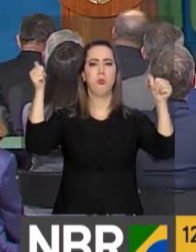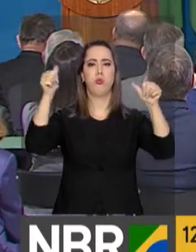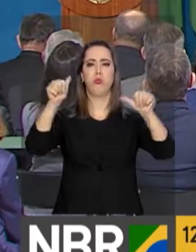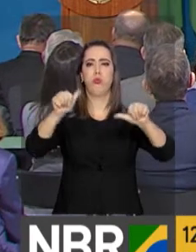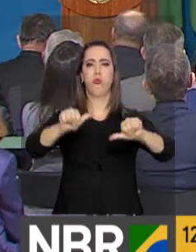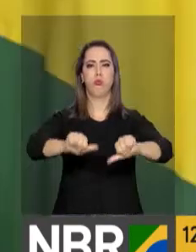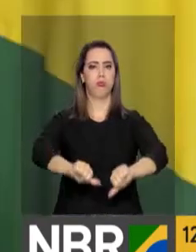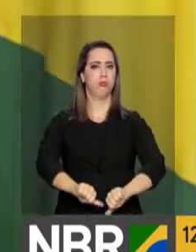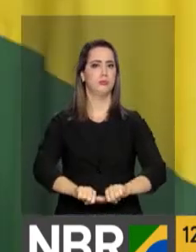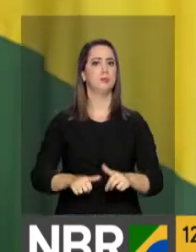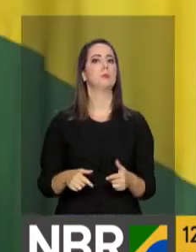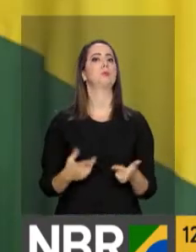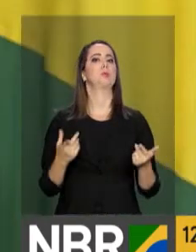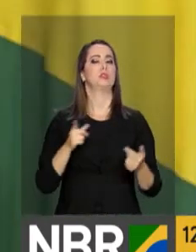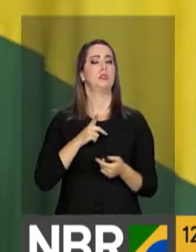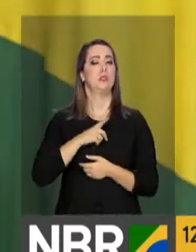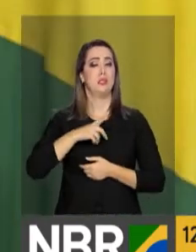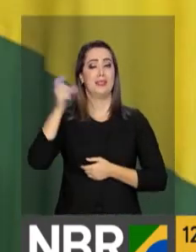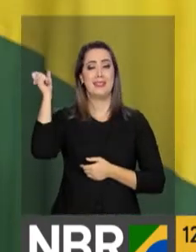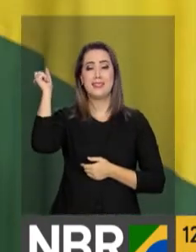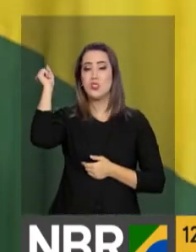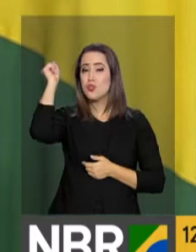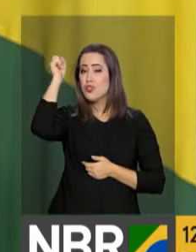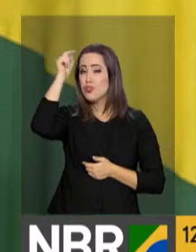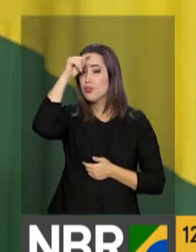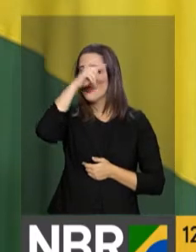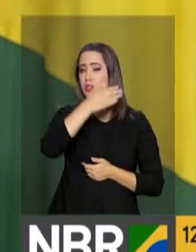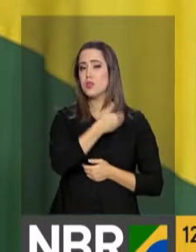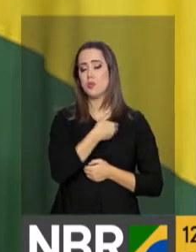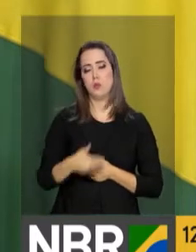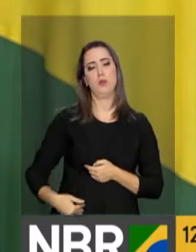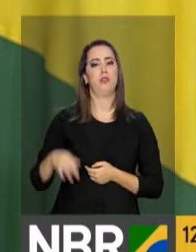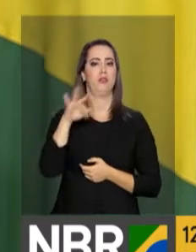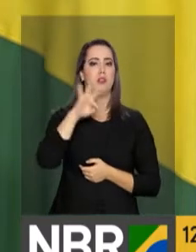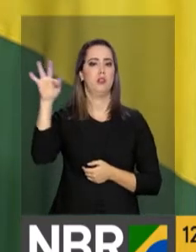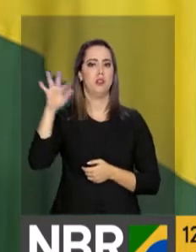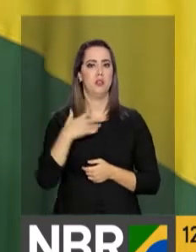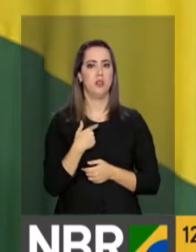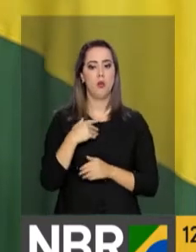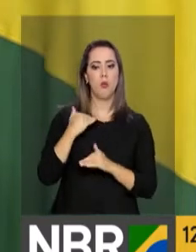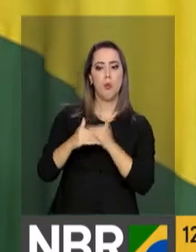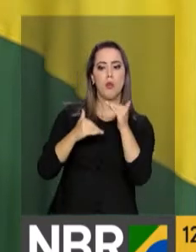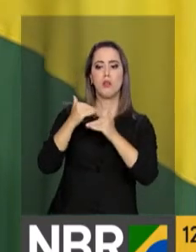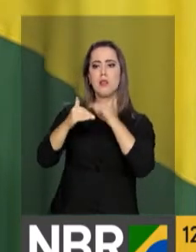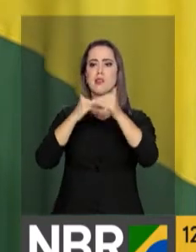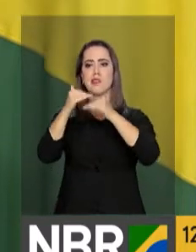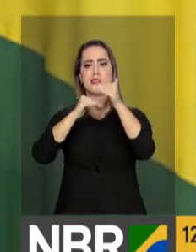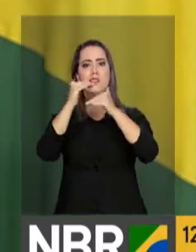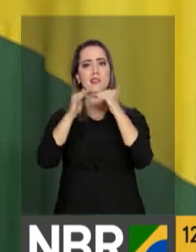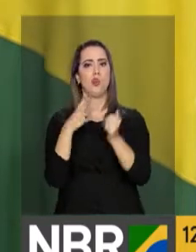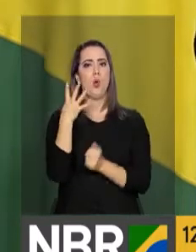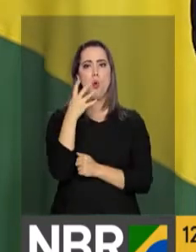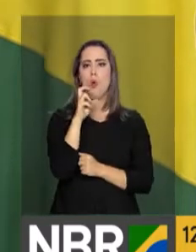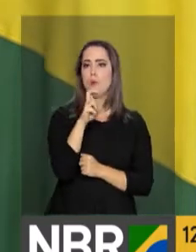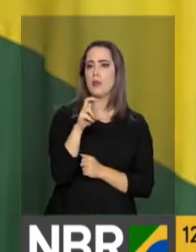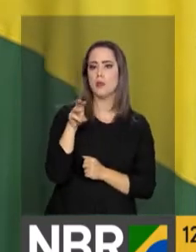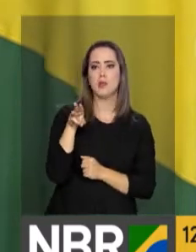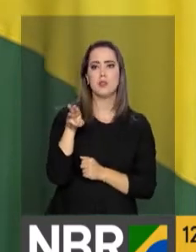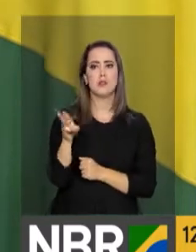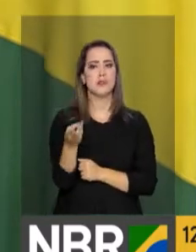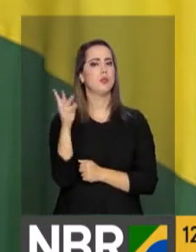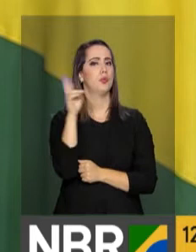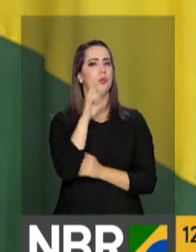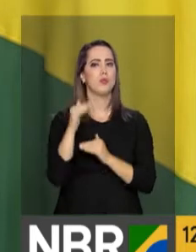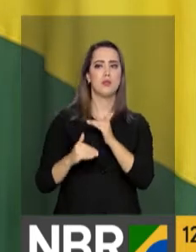dificuldades para a união federal porque o défice vai crescendo cada vez cresce só ouço falar em 45 milhões a mais 50 milhões a